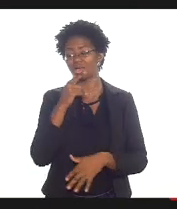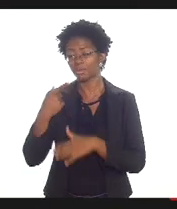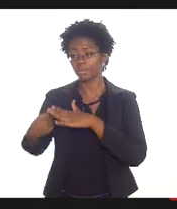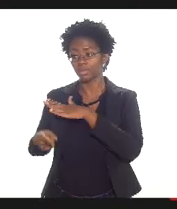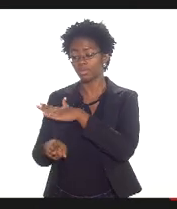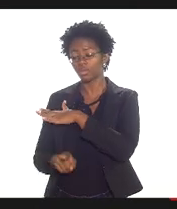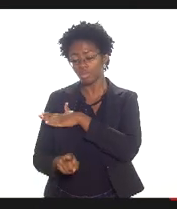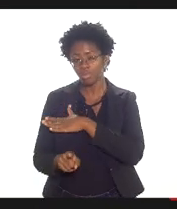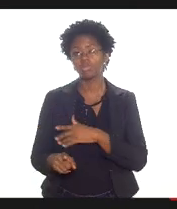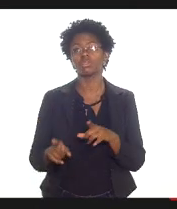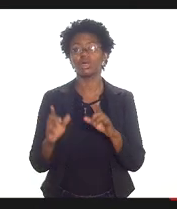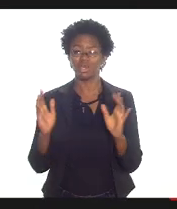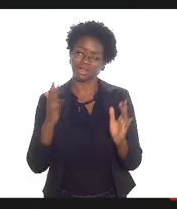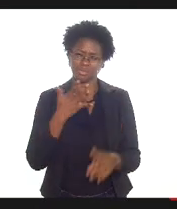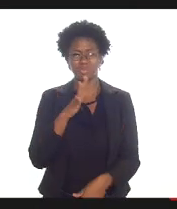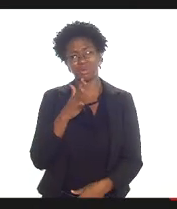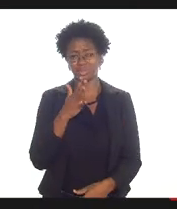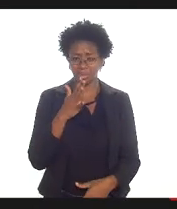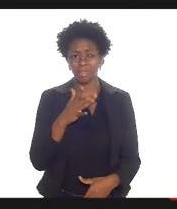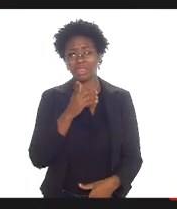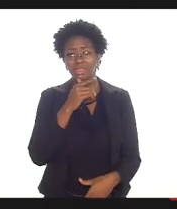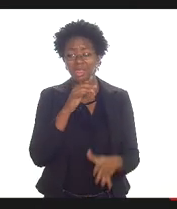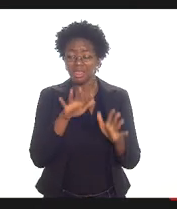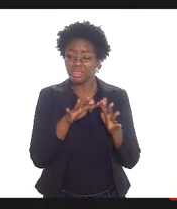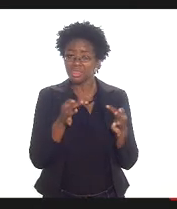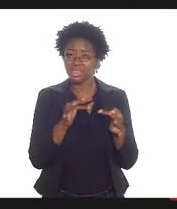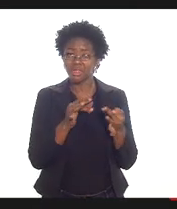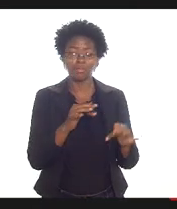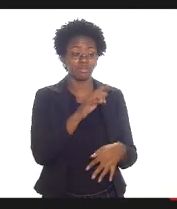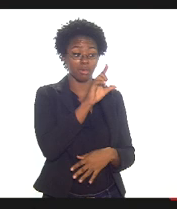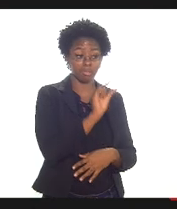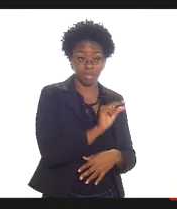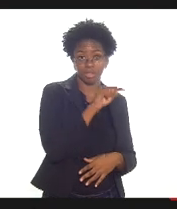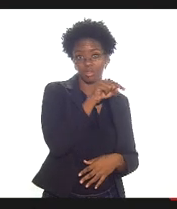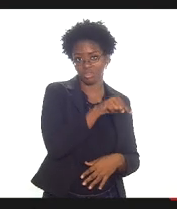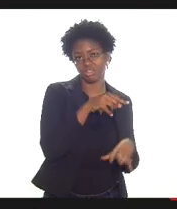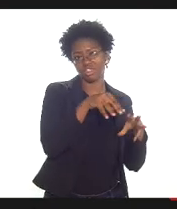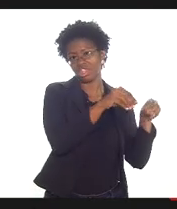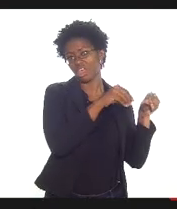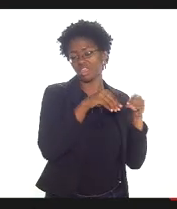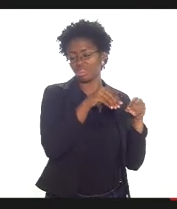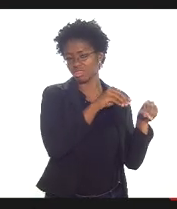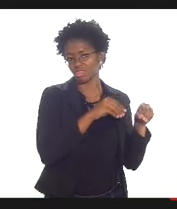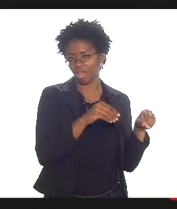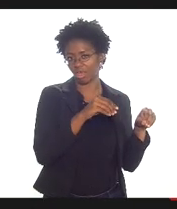para campos de águas rasas e baixas para campos em terra.